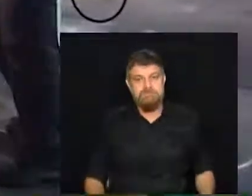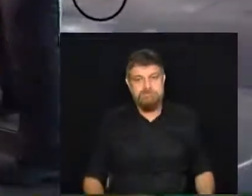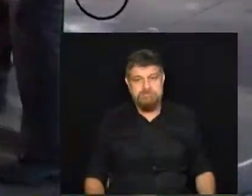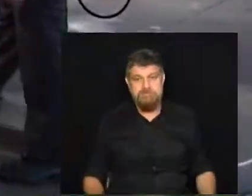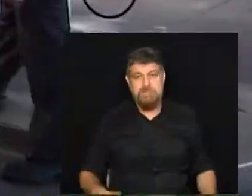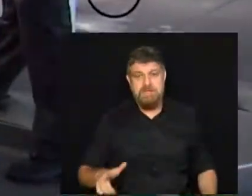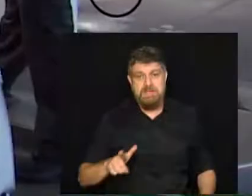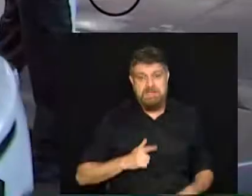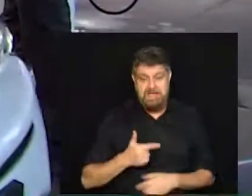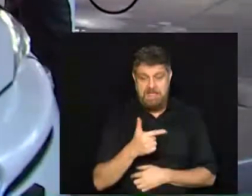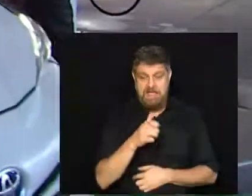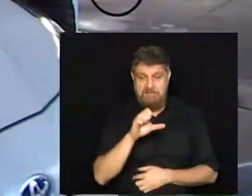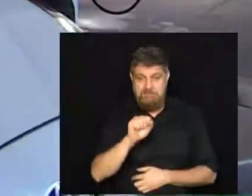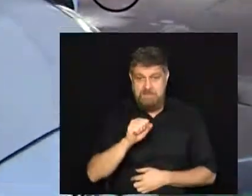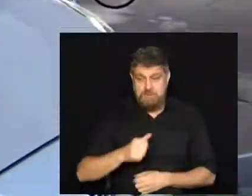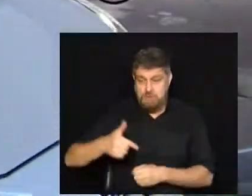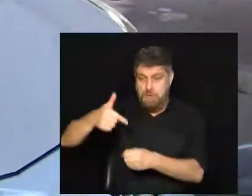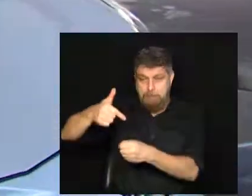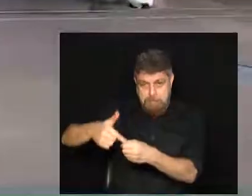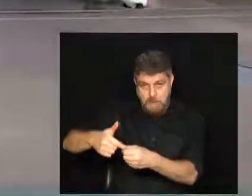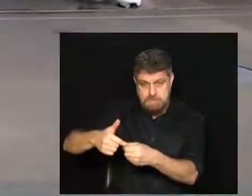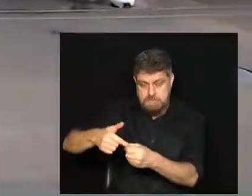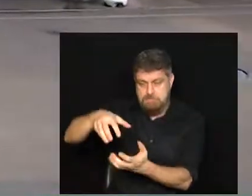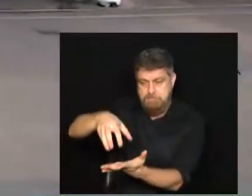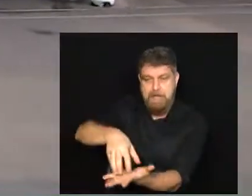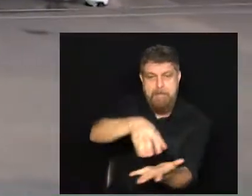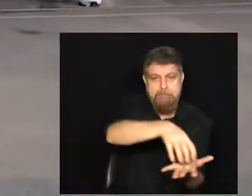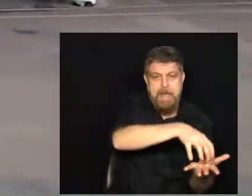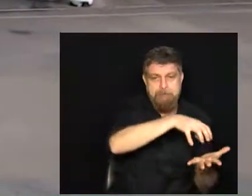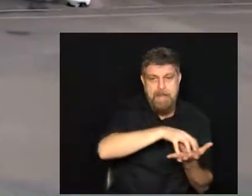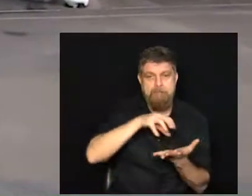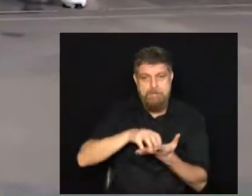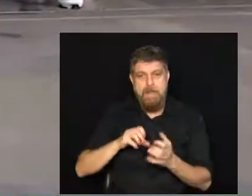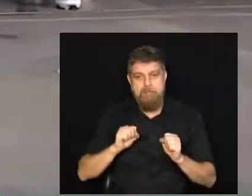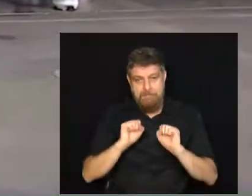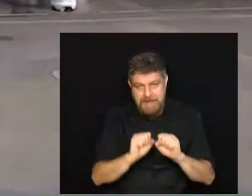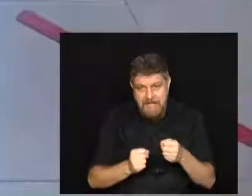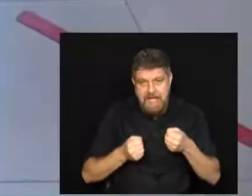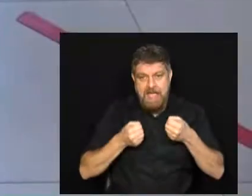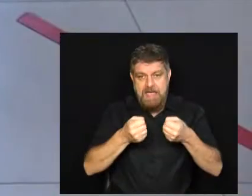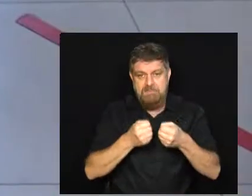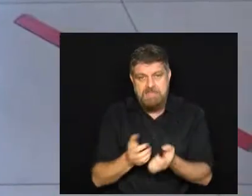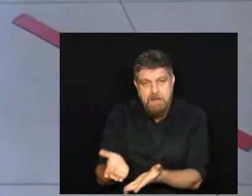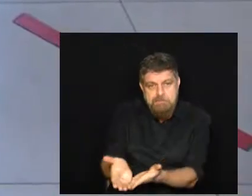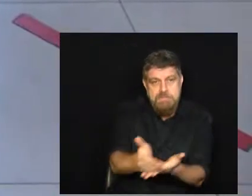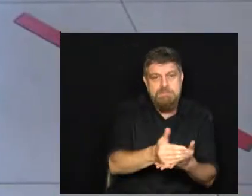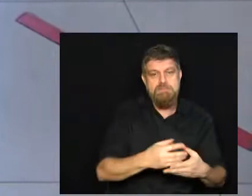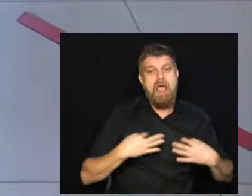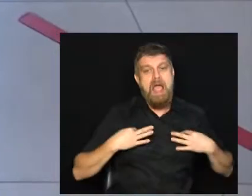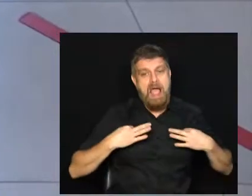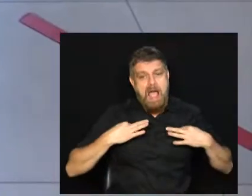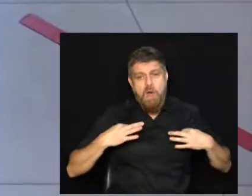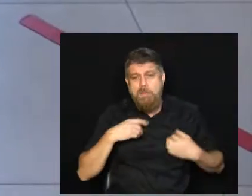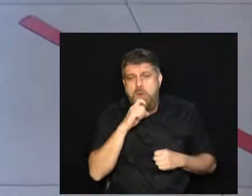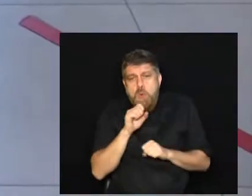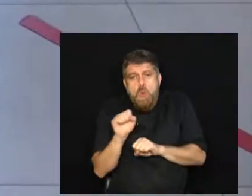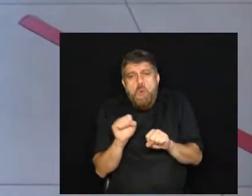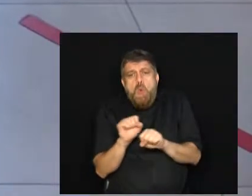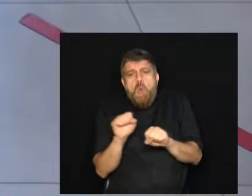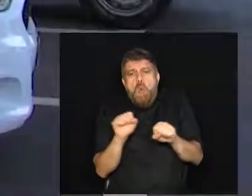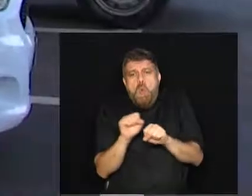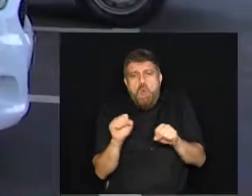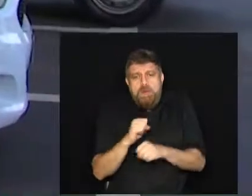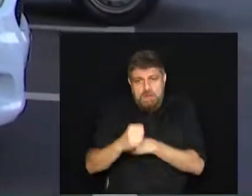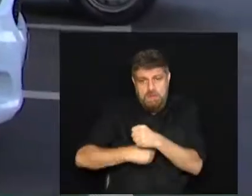São 28 postos de combustíveis para aumentar a força-tarefa das arrecadações da campanha do Agasalho